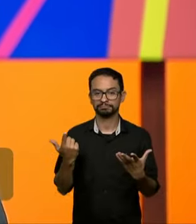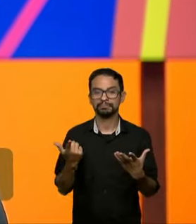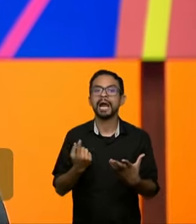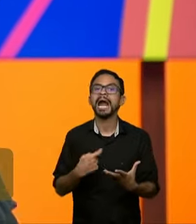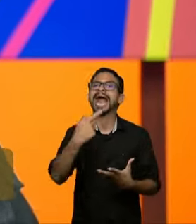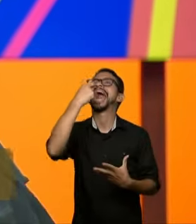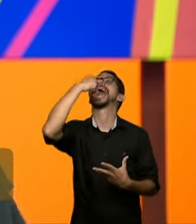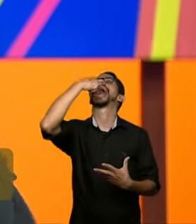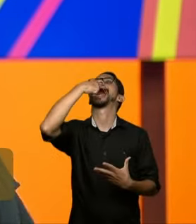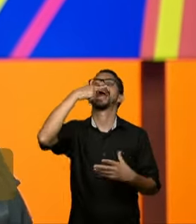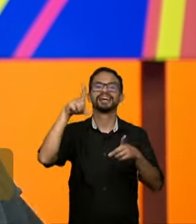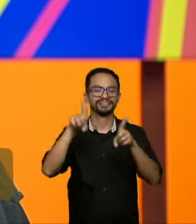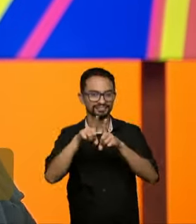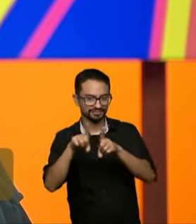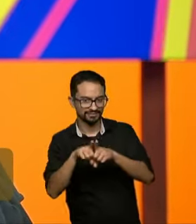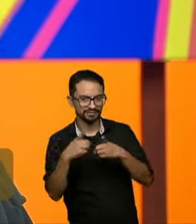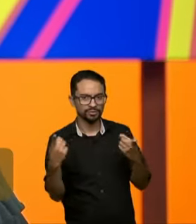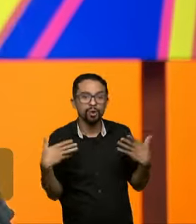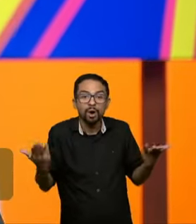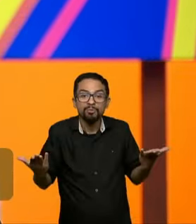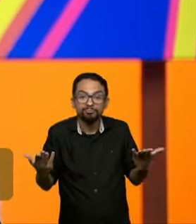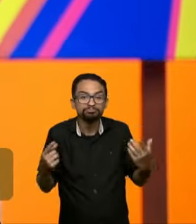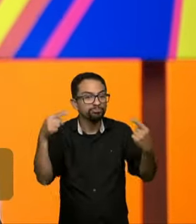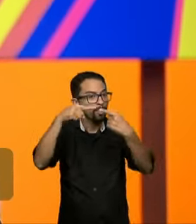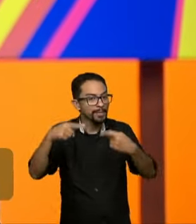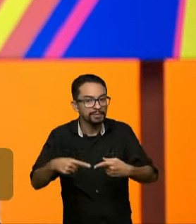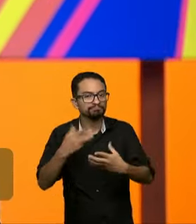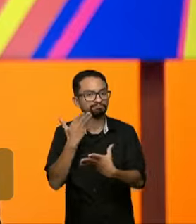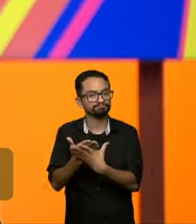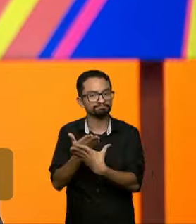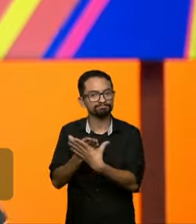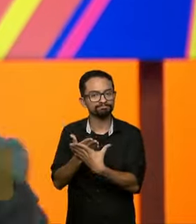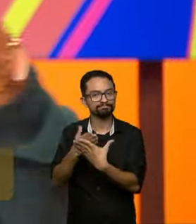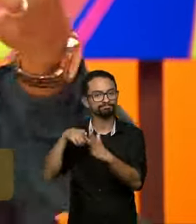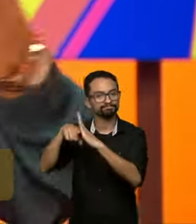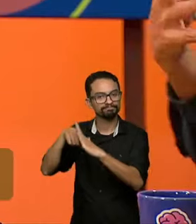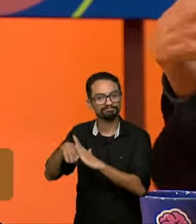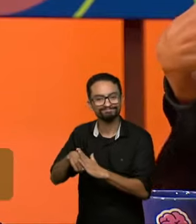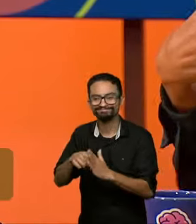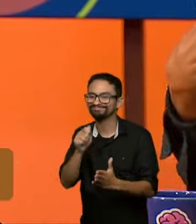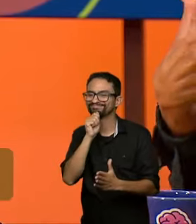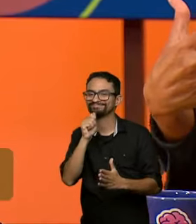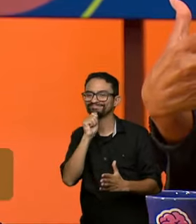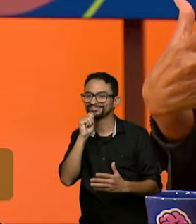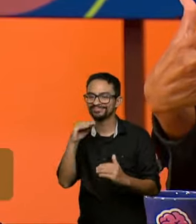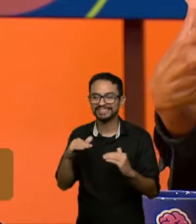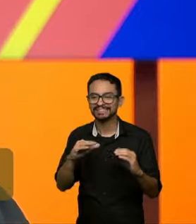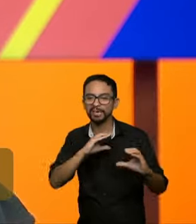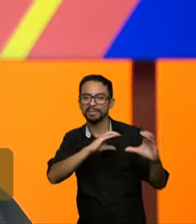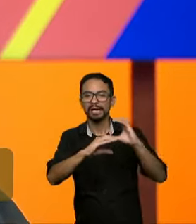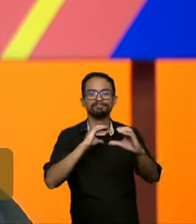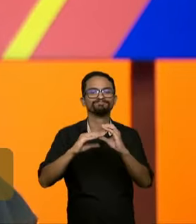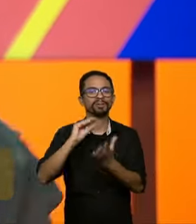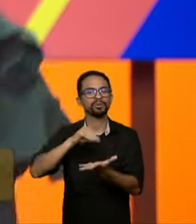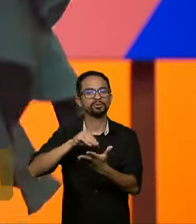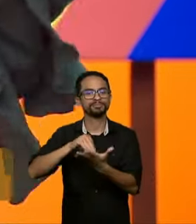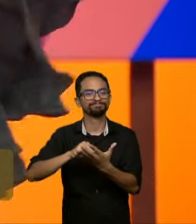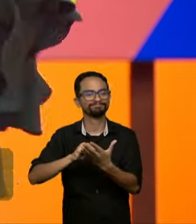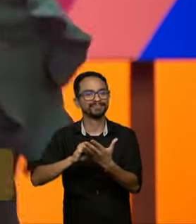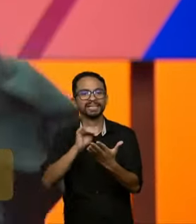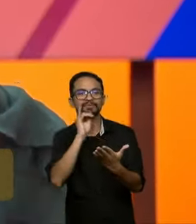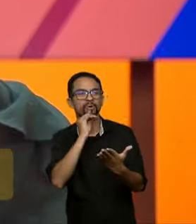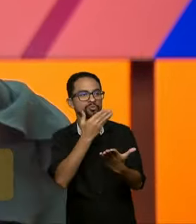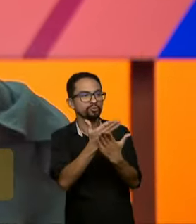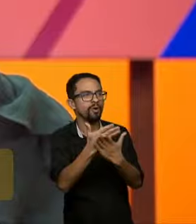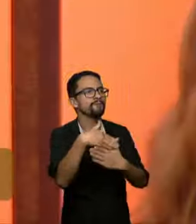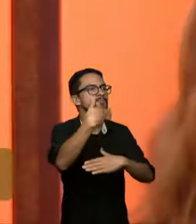sublingual? E qual é essa associação? Então, os estudos não conseguem se falar. A gente não consegue pegar um estudo